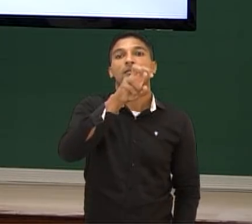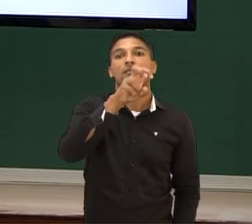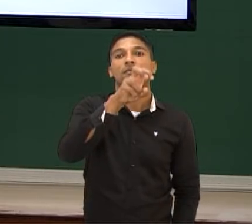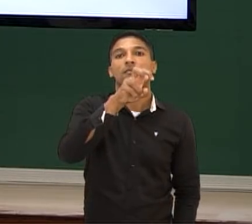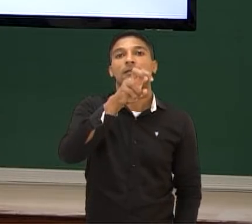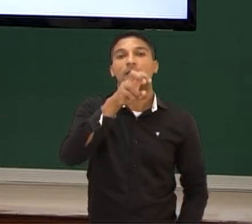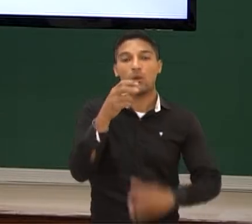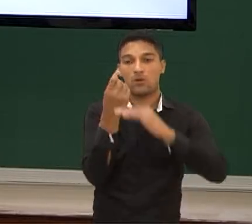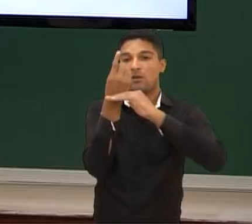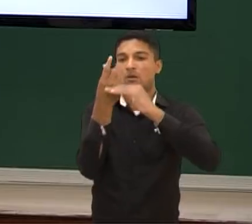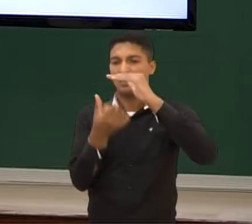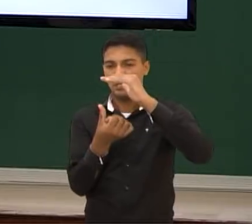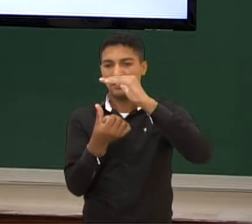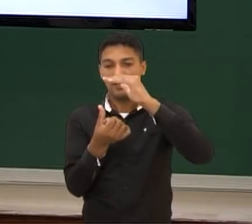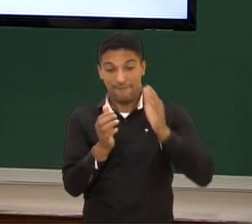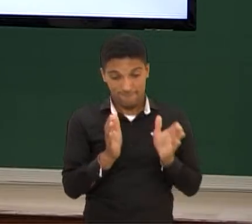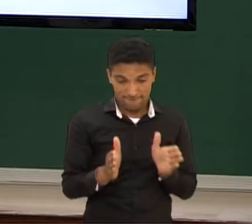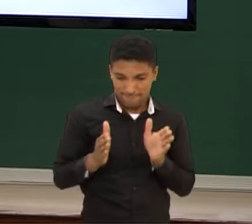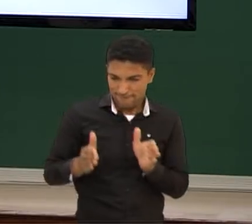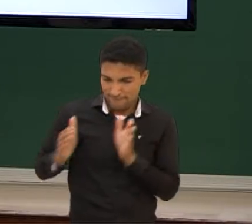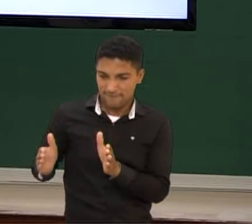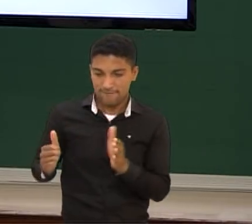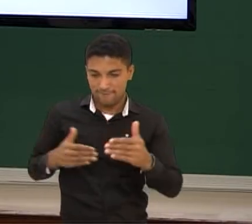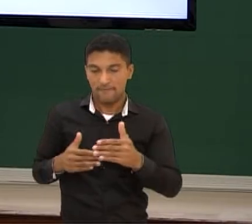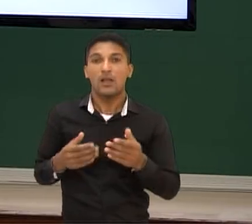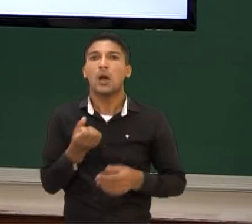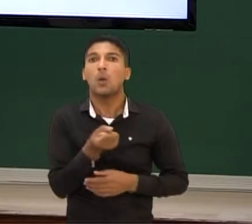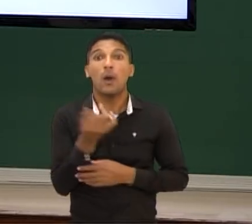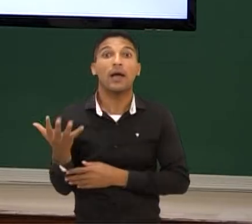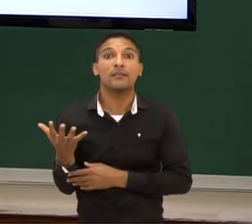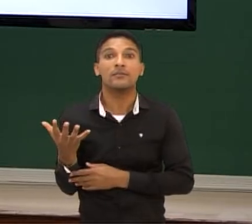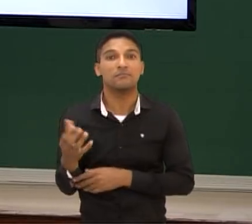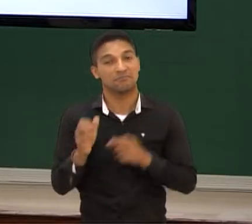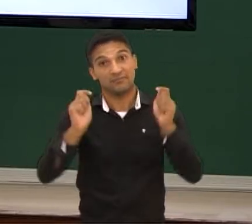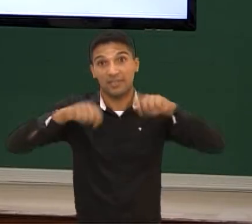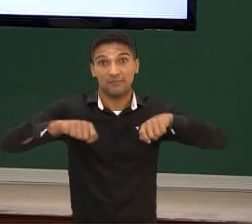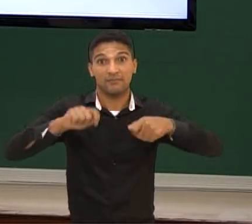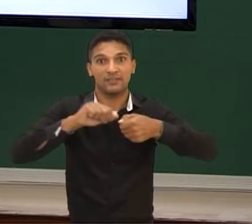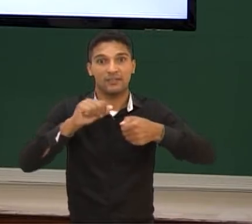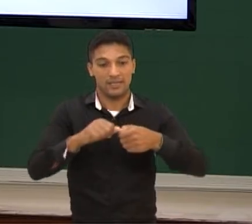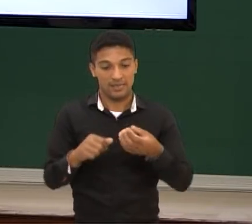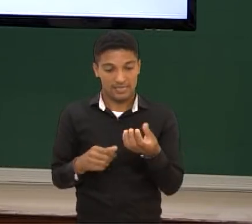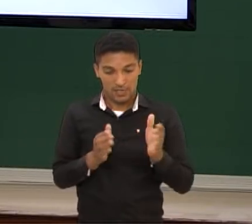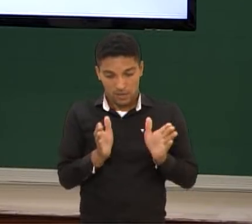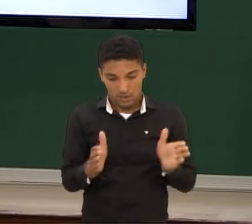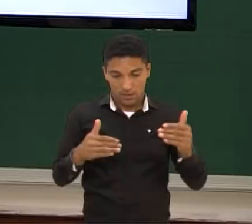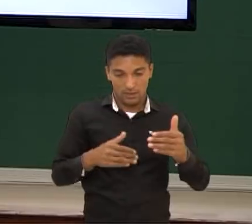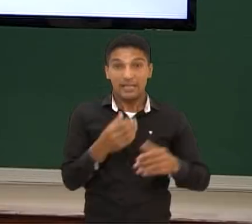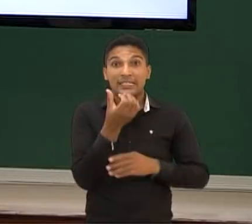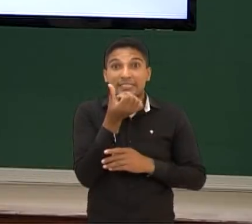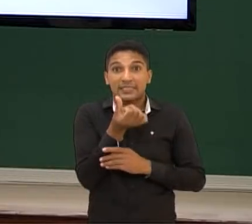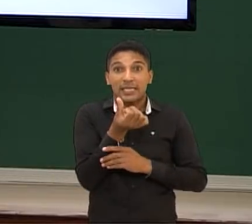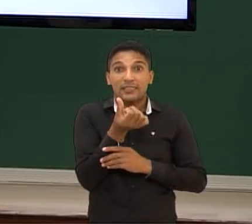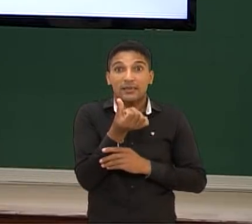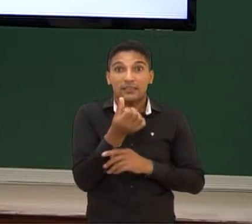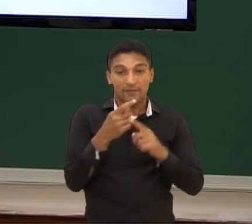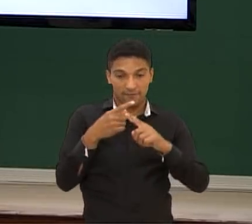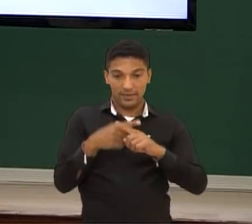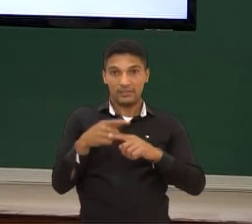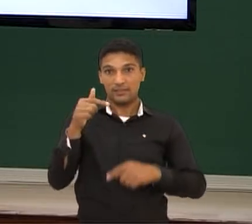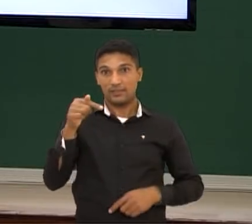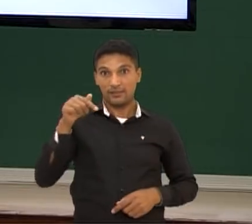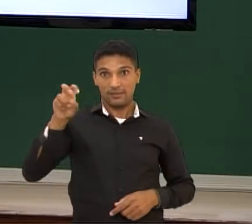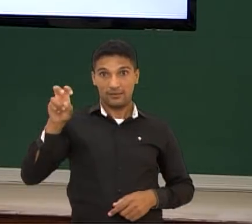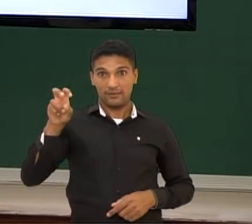quanto? 6/6, não é? Tudo. Então, o que eu posso fazer? 6 caixas vezes 75 brinquedos, que